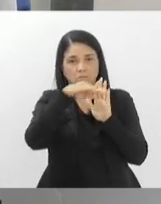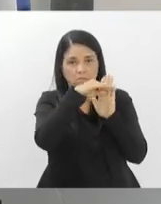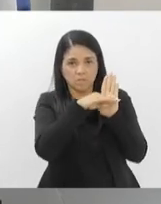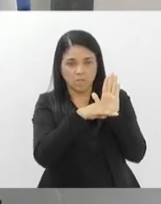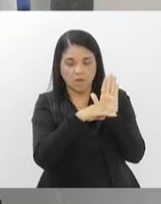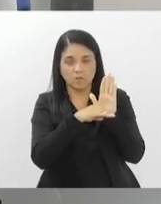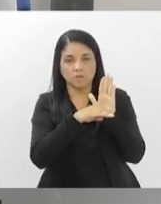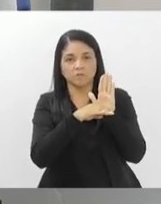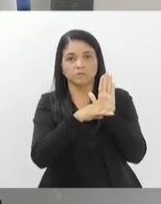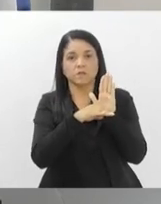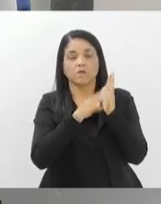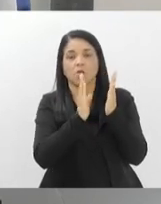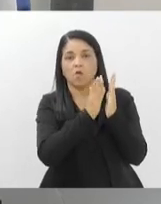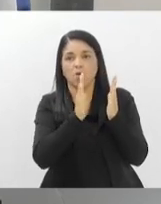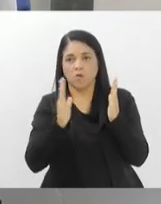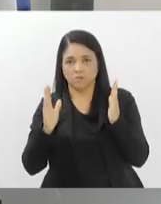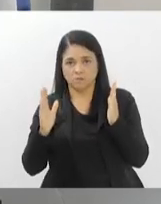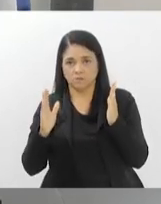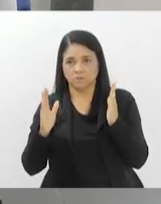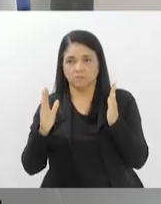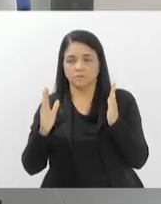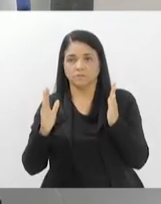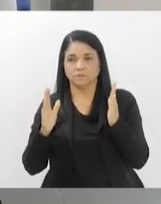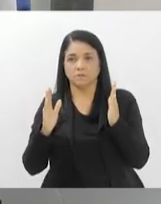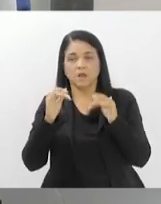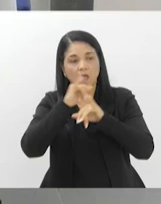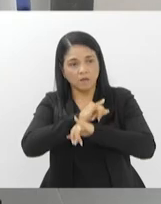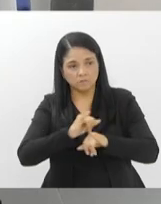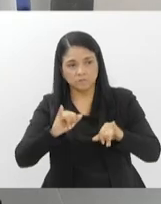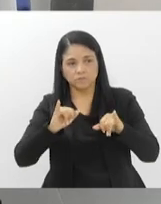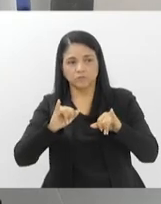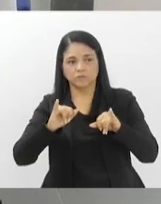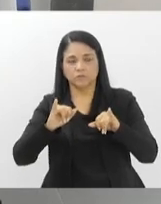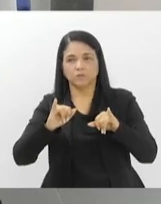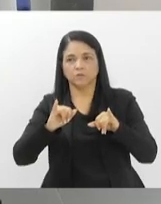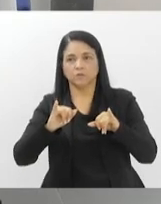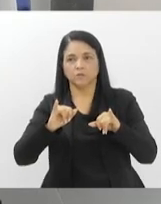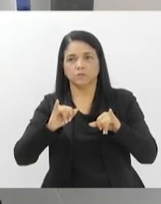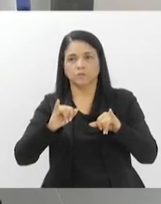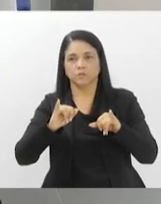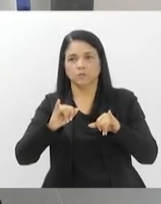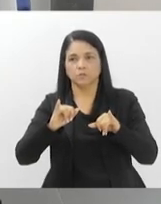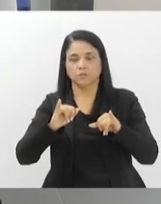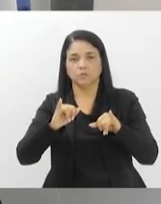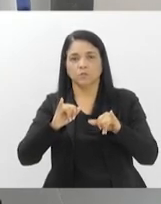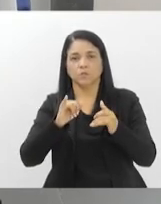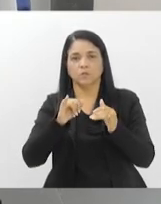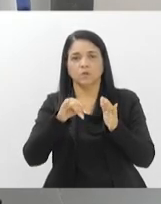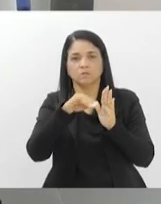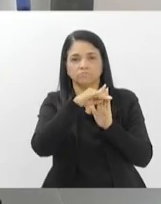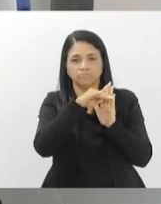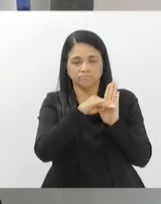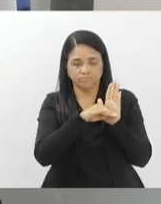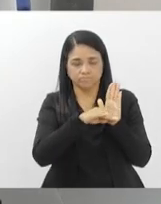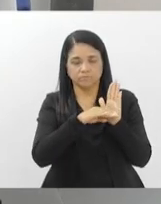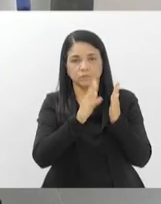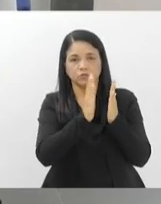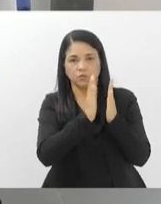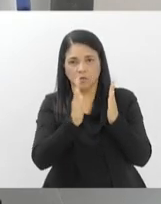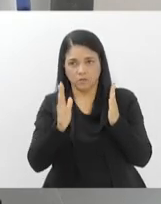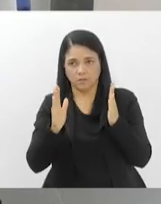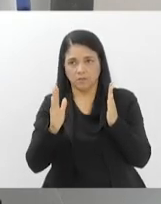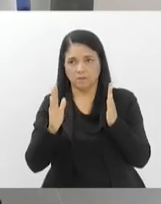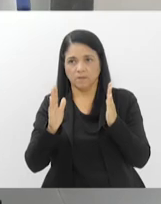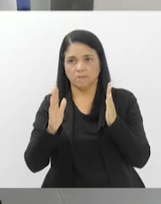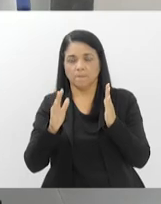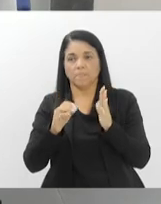as questões de ordem. Então, anuncio... No início da pauta, as questões de ordem. Presidente.